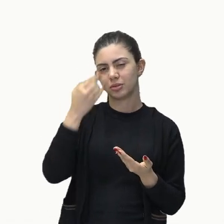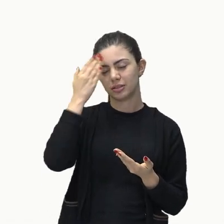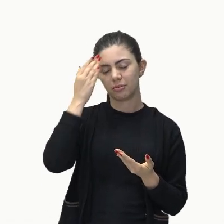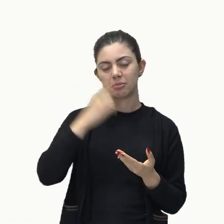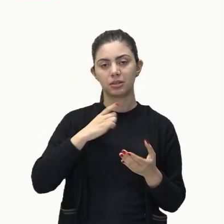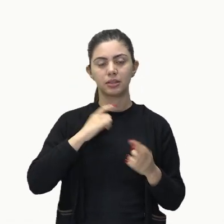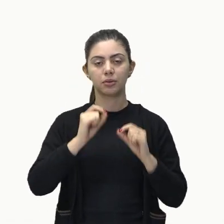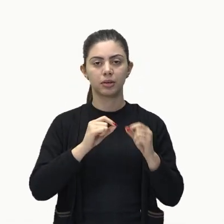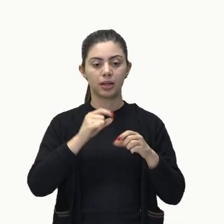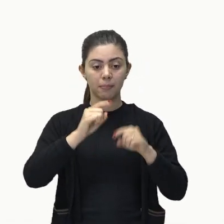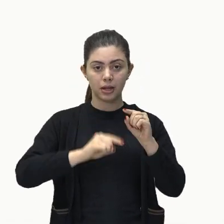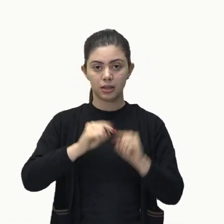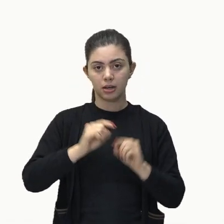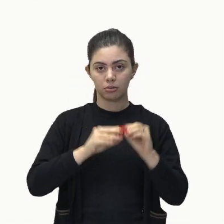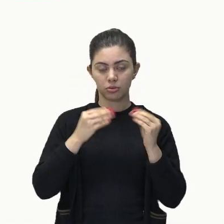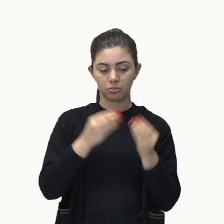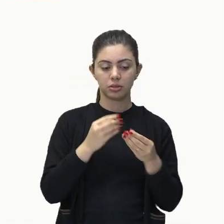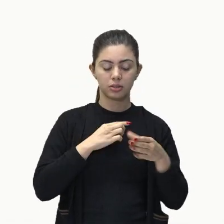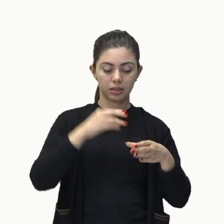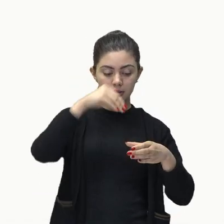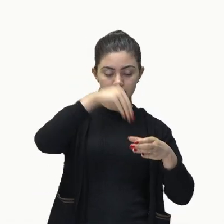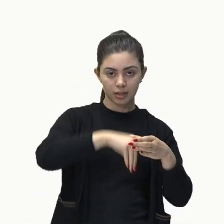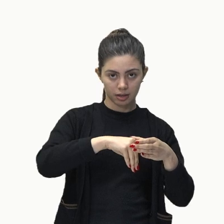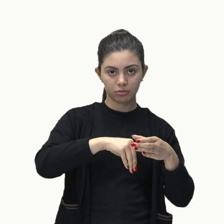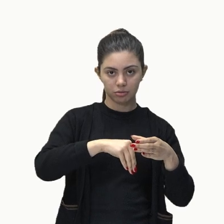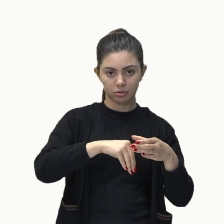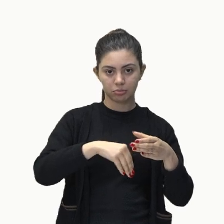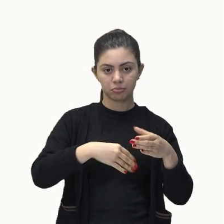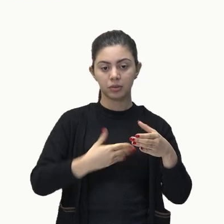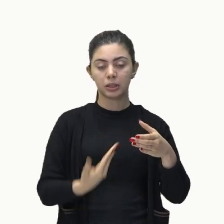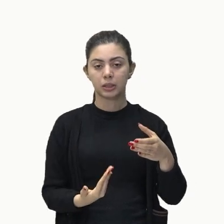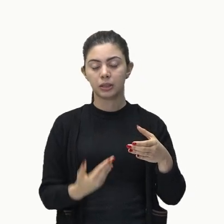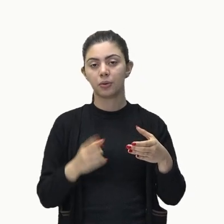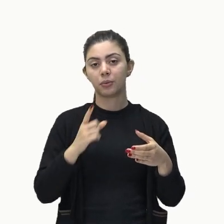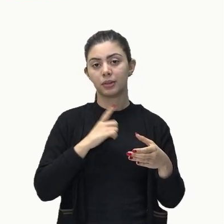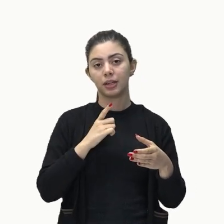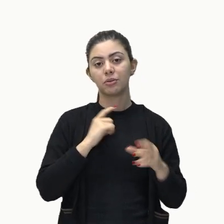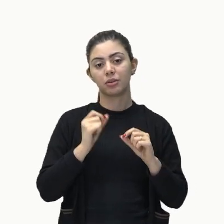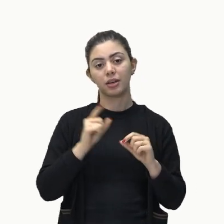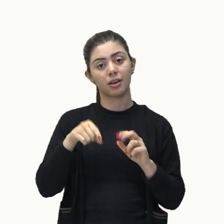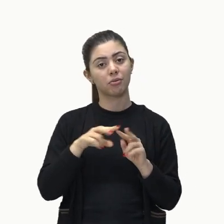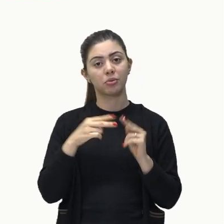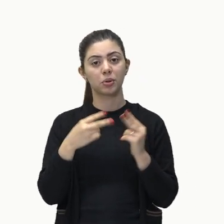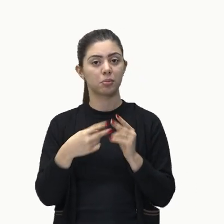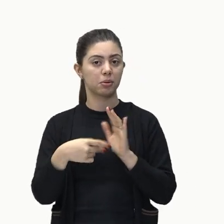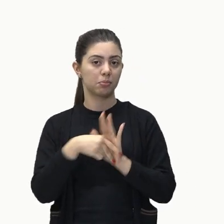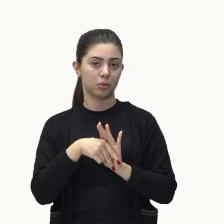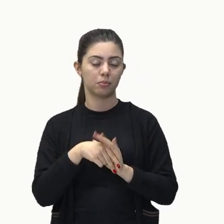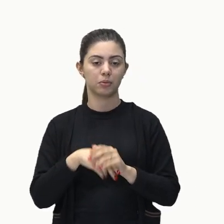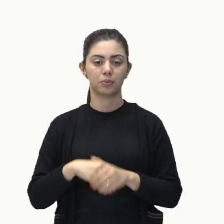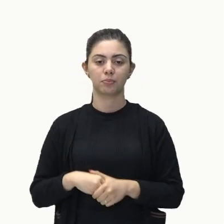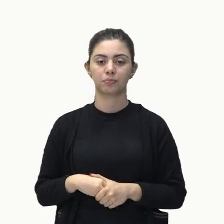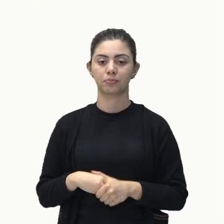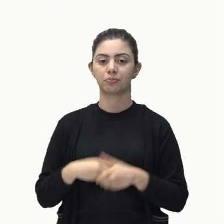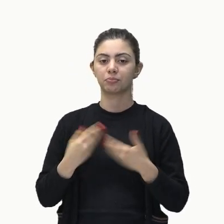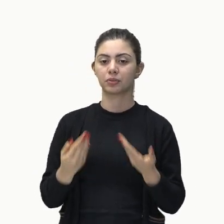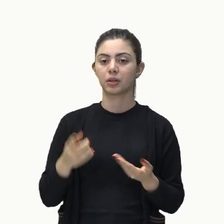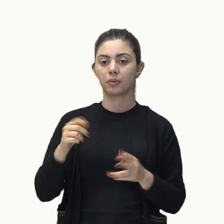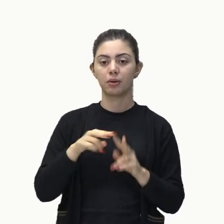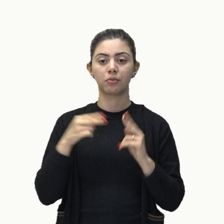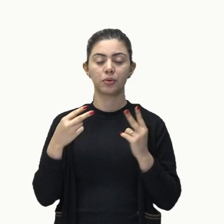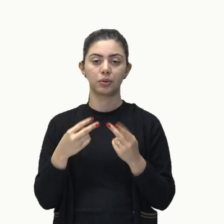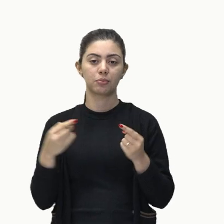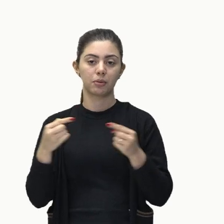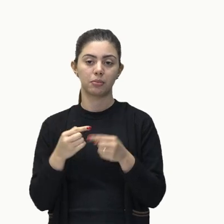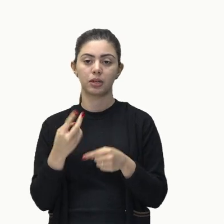completamente imerso no fluido, o volume de água que ele desloca é o próprio volume dele. Então, é ali, ó, o volume vai ser 2